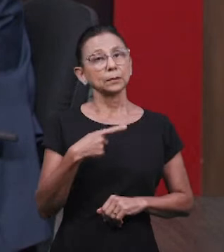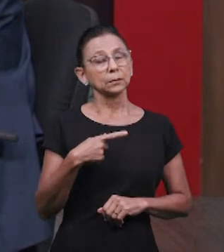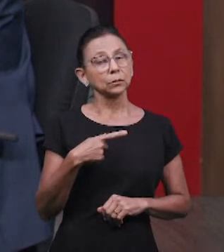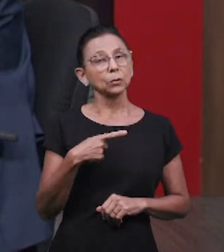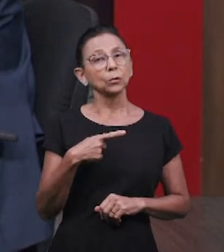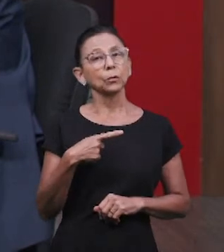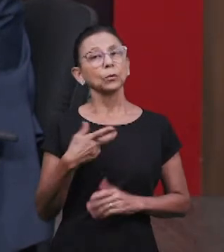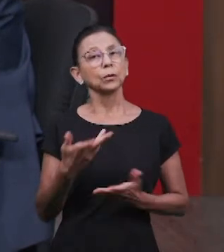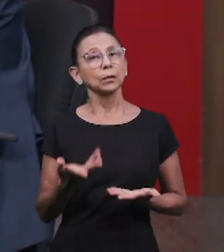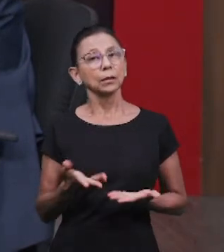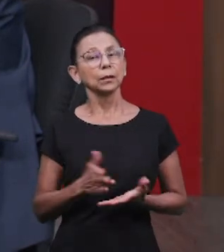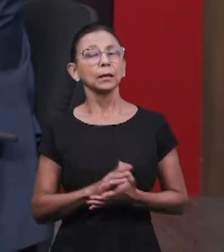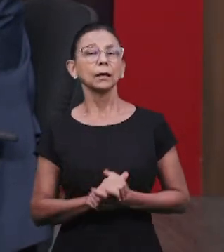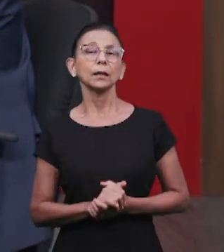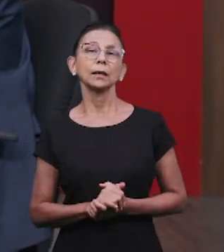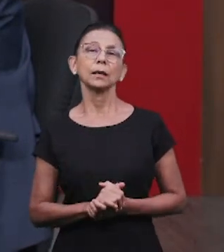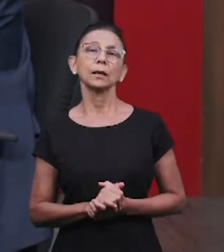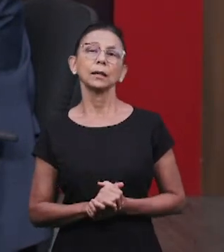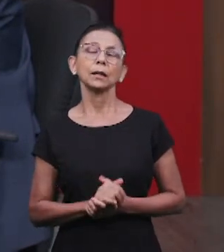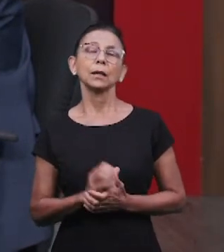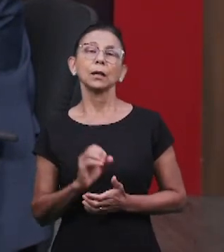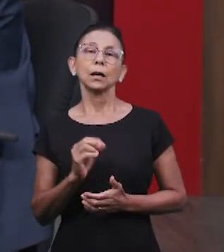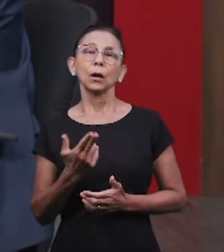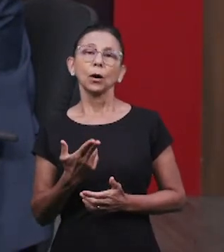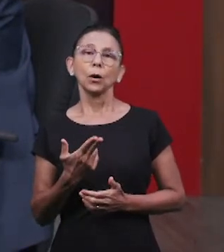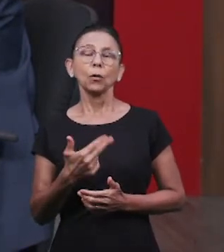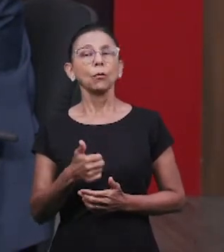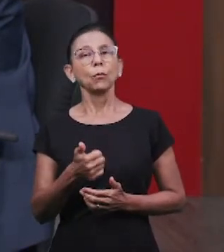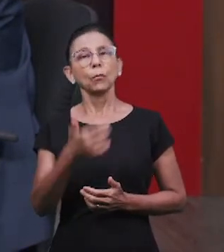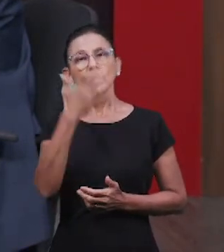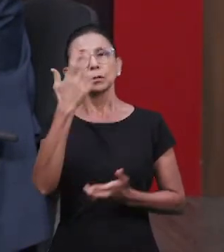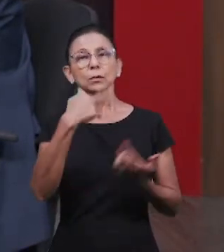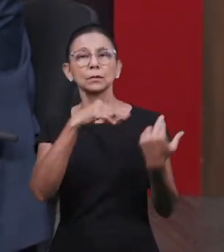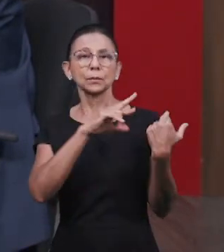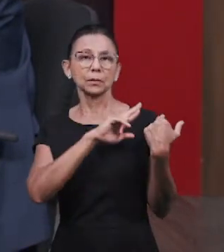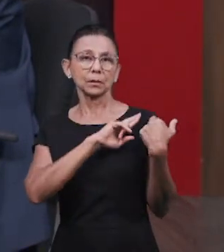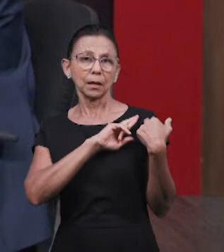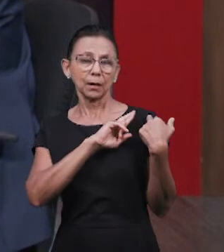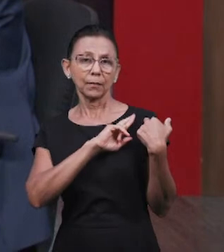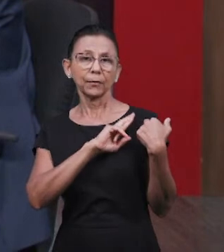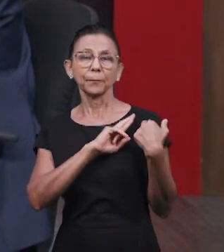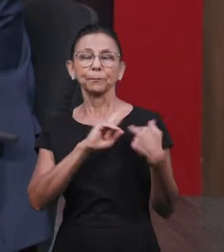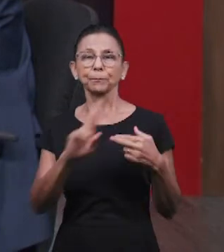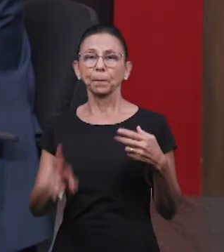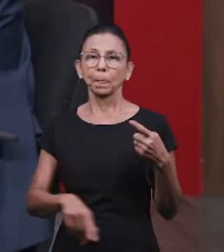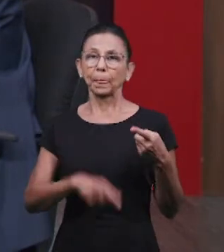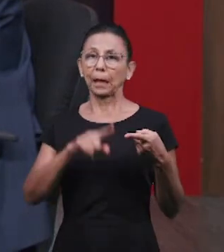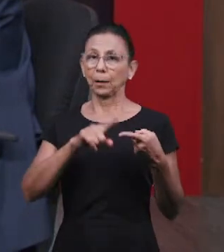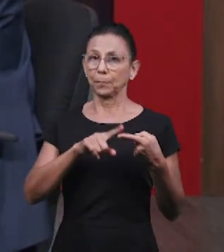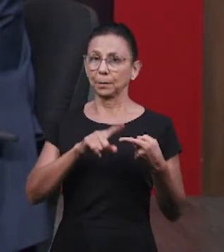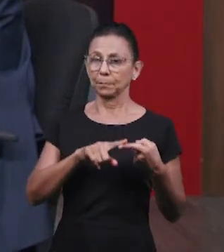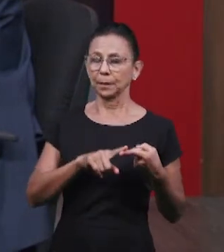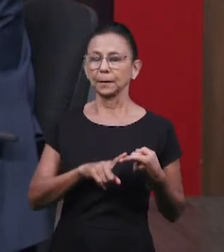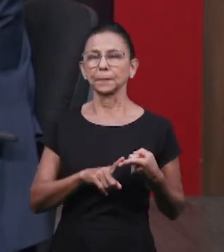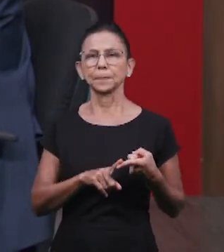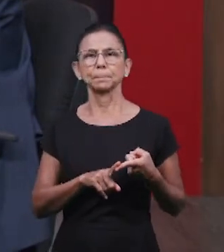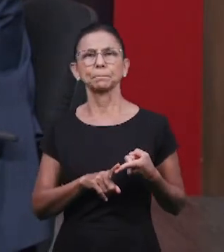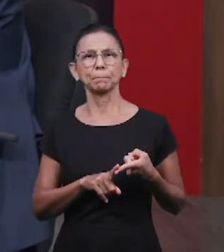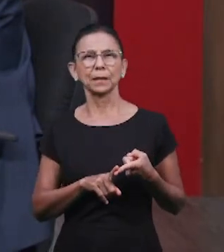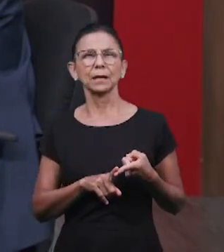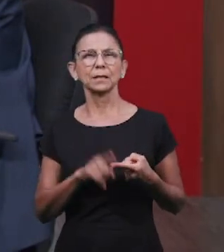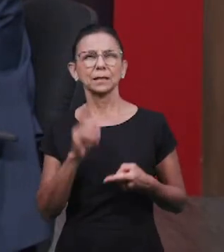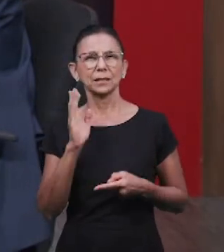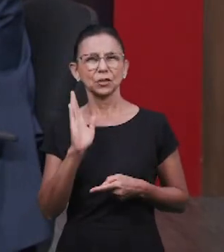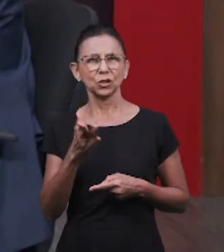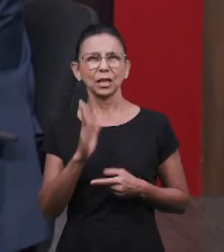ao responsável das professoras e comentar. Porque muitas vezes nós temos duas situações. Umas que às vezes a criança já vem